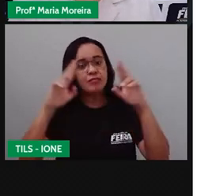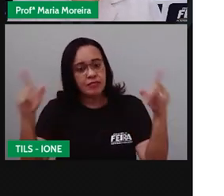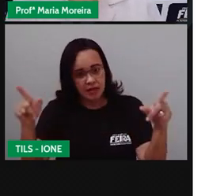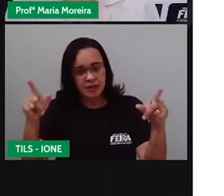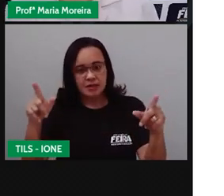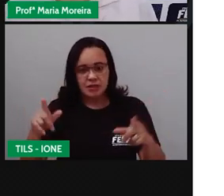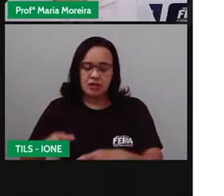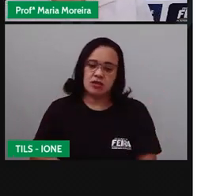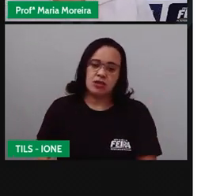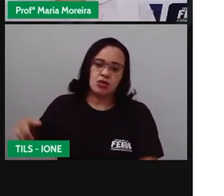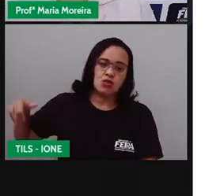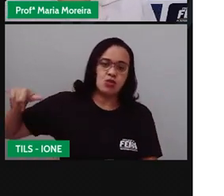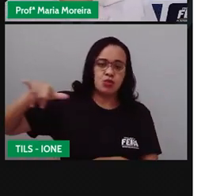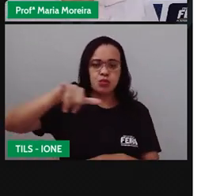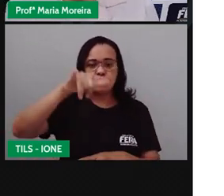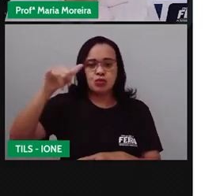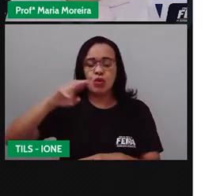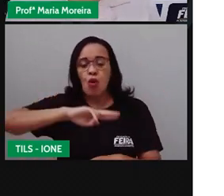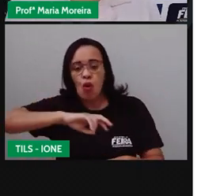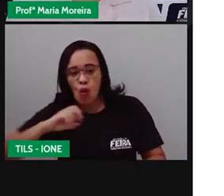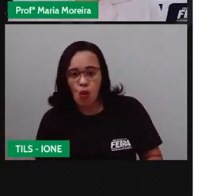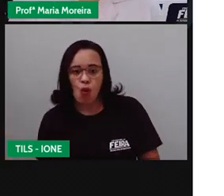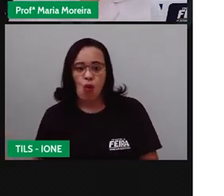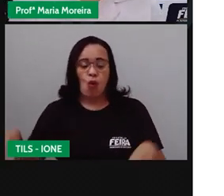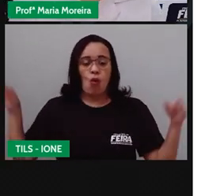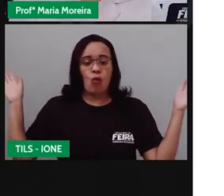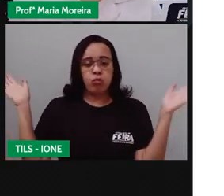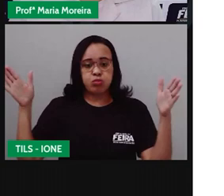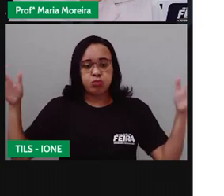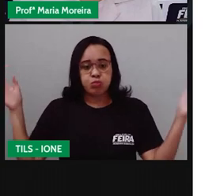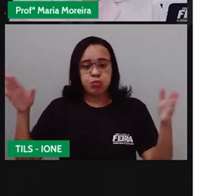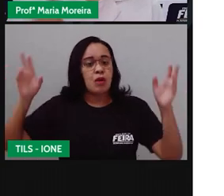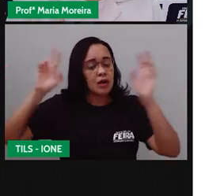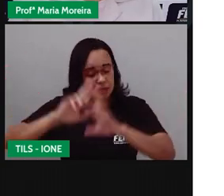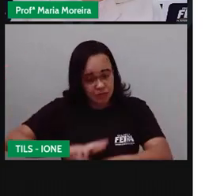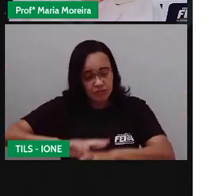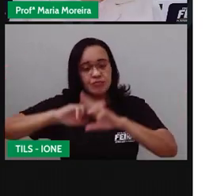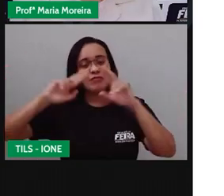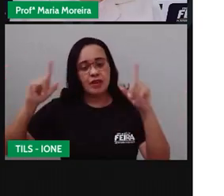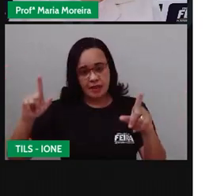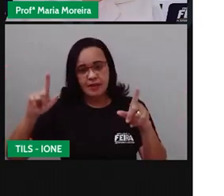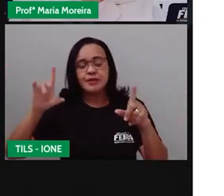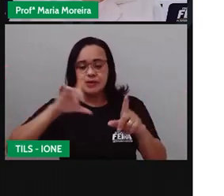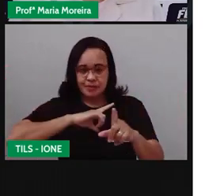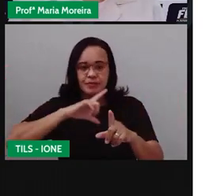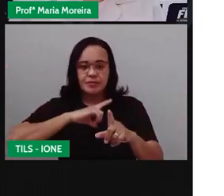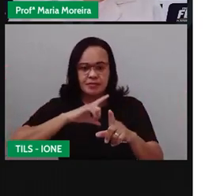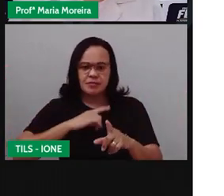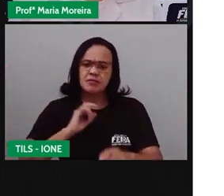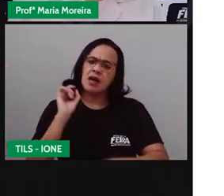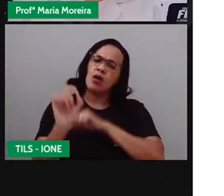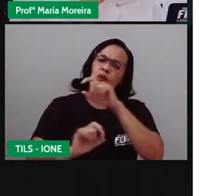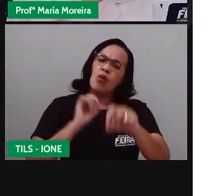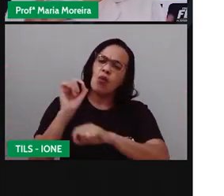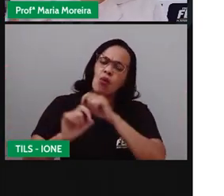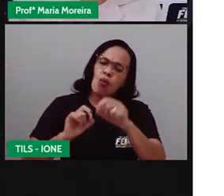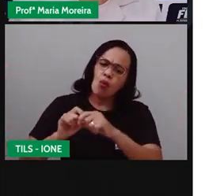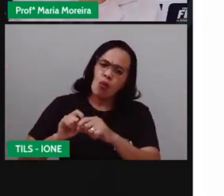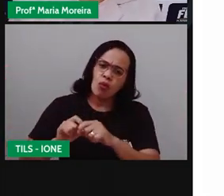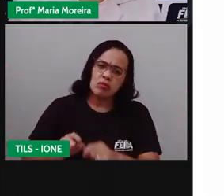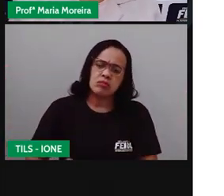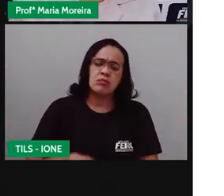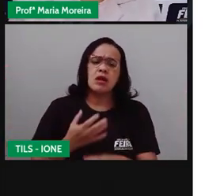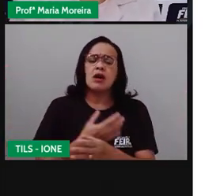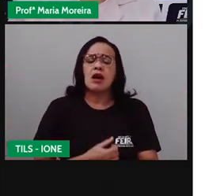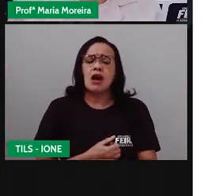Então, voar não é o quê? Pular, são coisas diferentes. Para você, o que que é voar? E o que que é